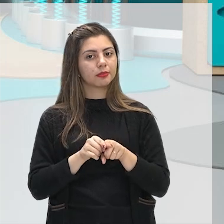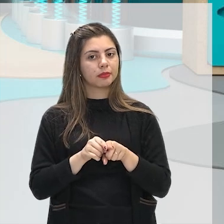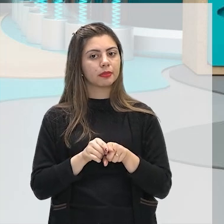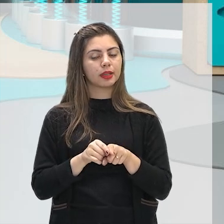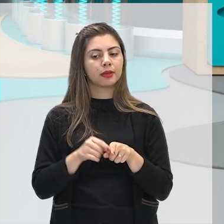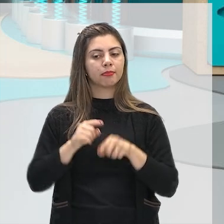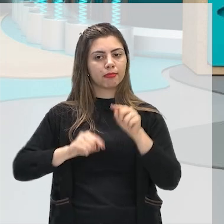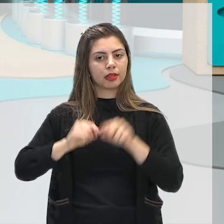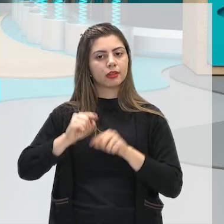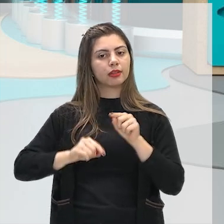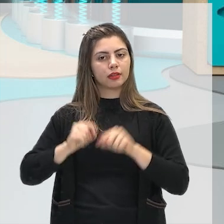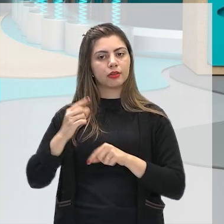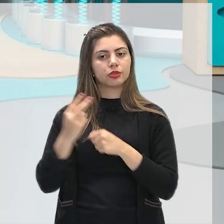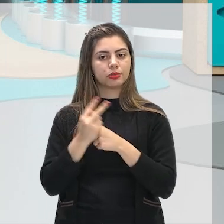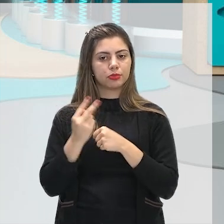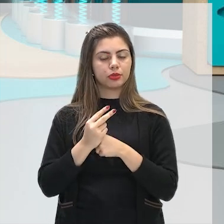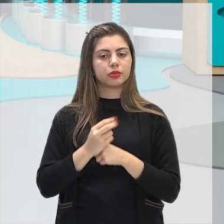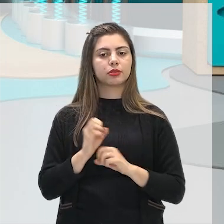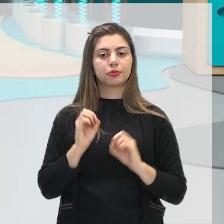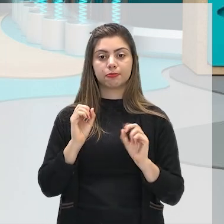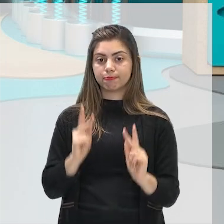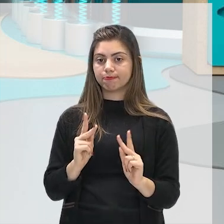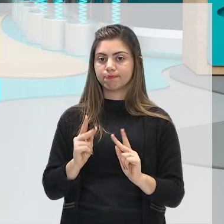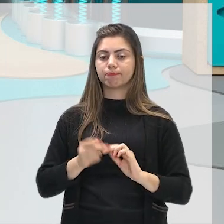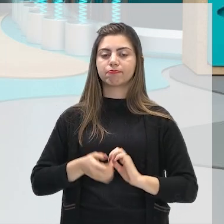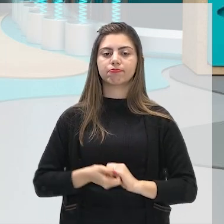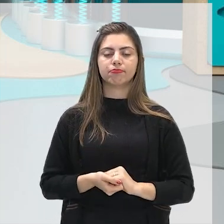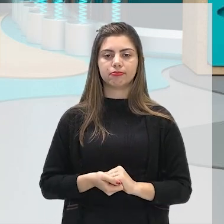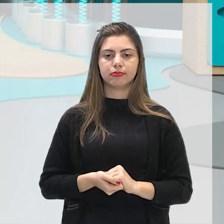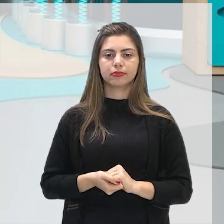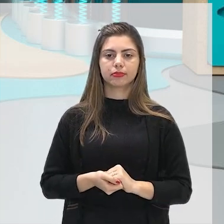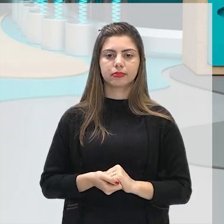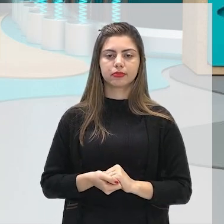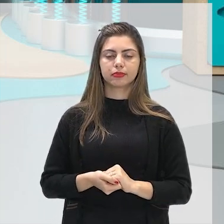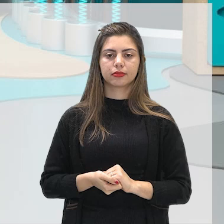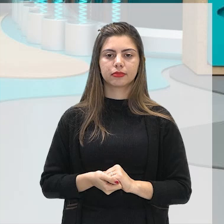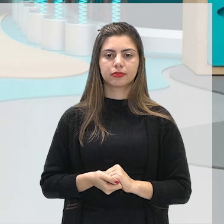roupa, mas é importante se atentar a essa questão da segurança, tá bom?